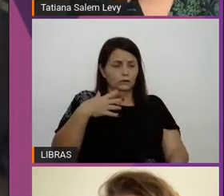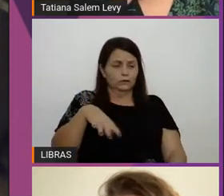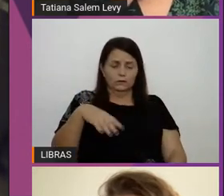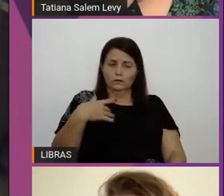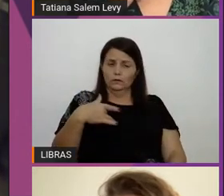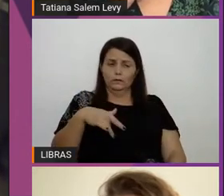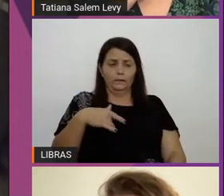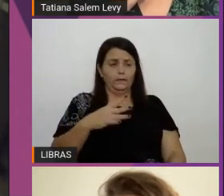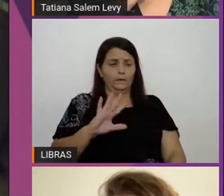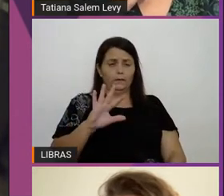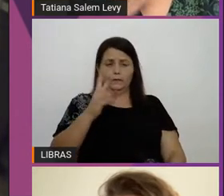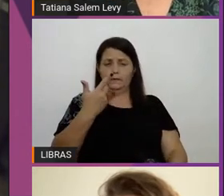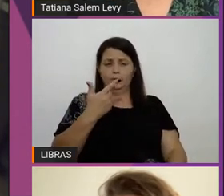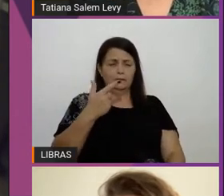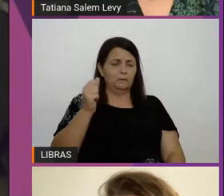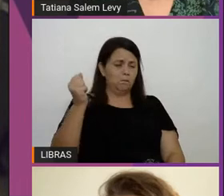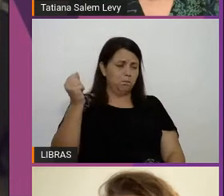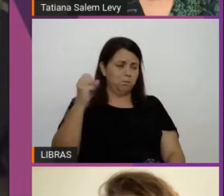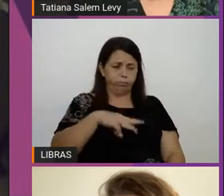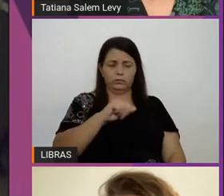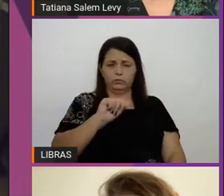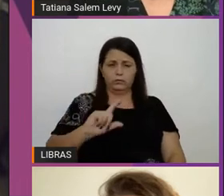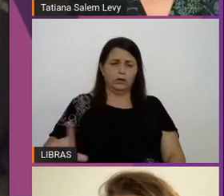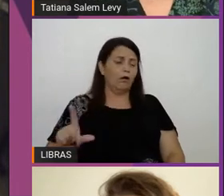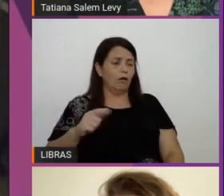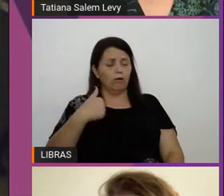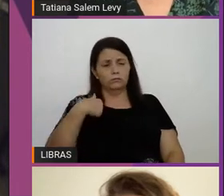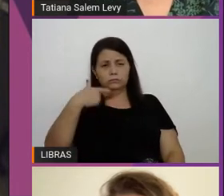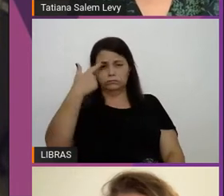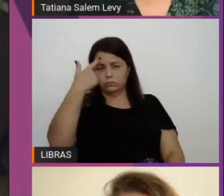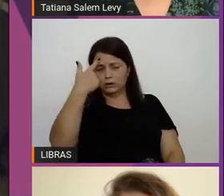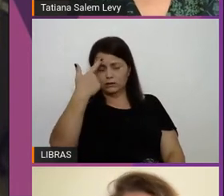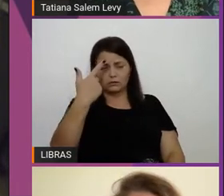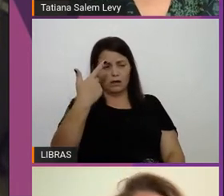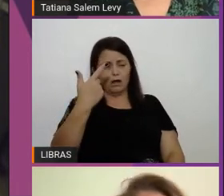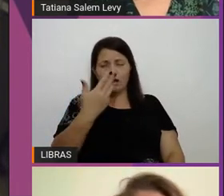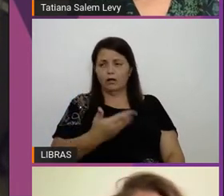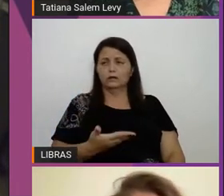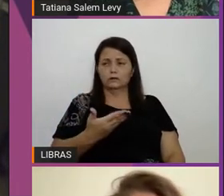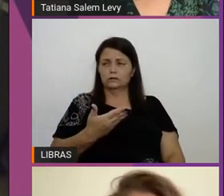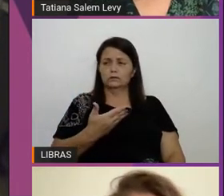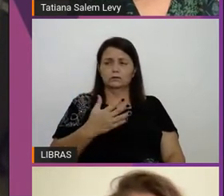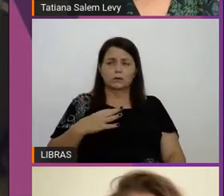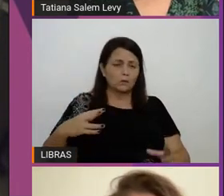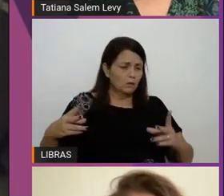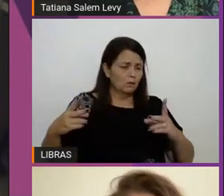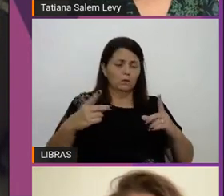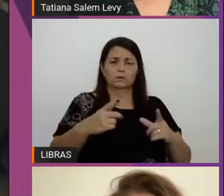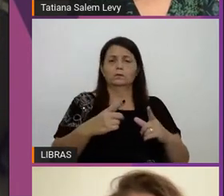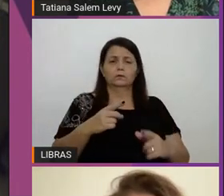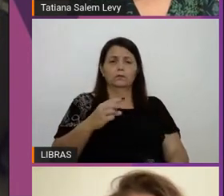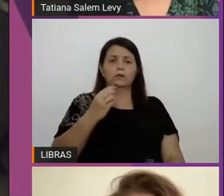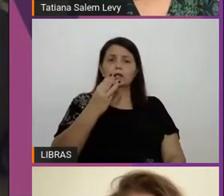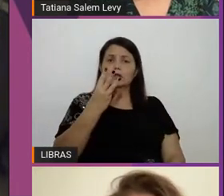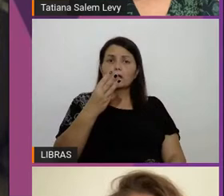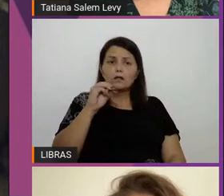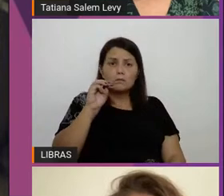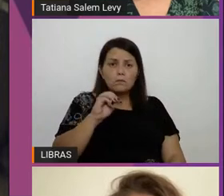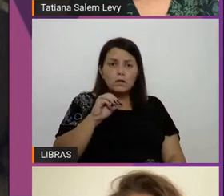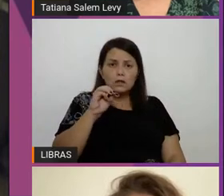é algo impensável né você ver de repente e essa taxa dia toda foi em três minutos